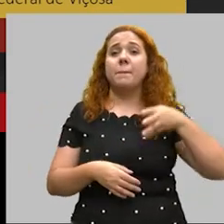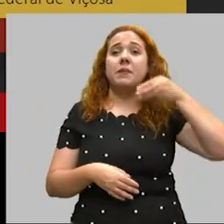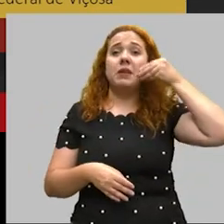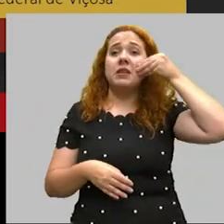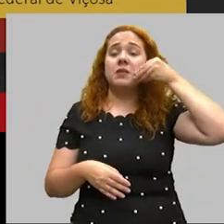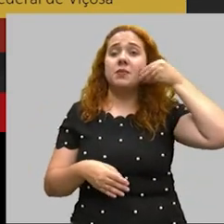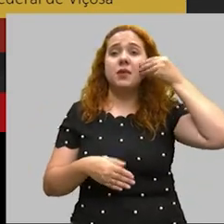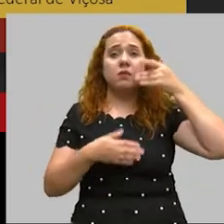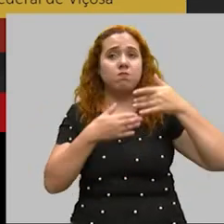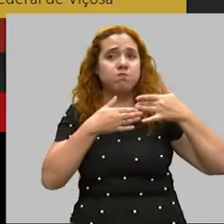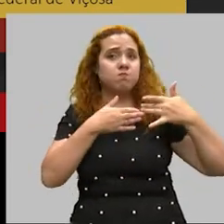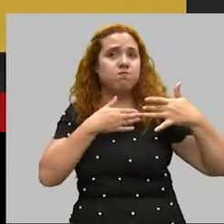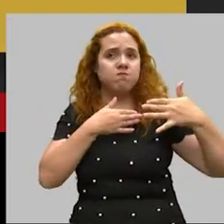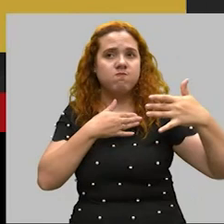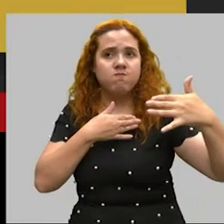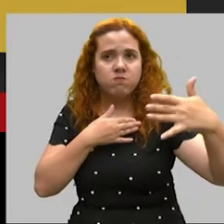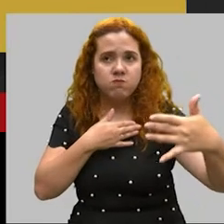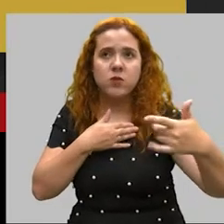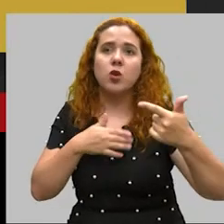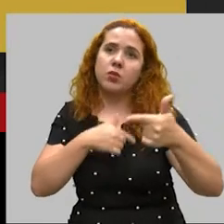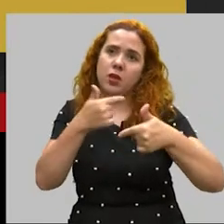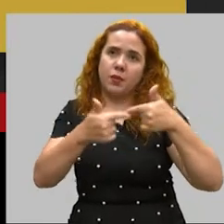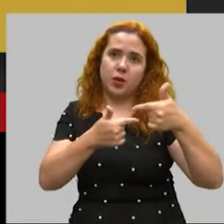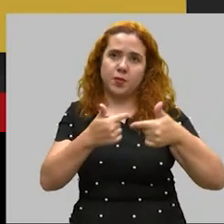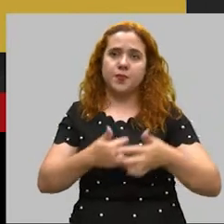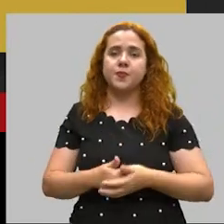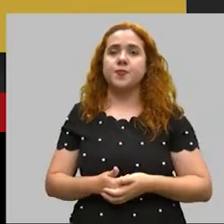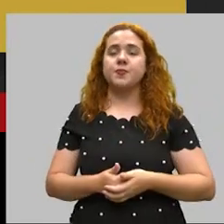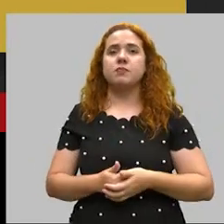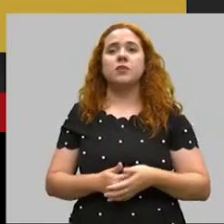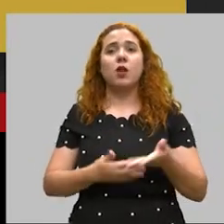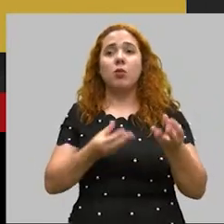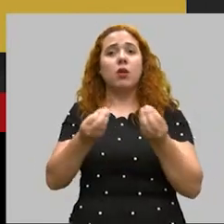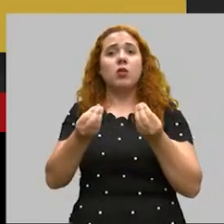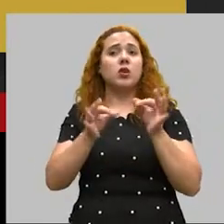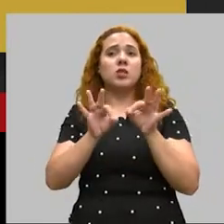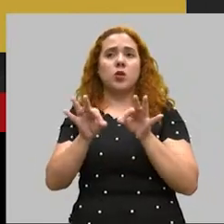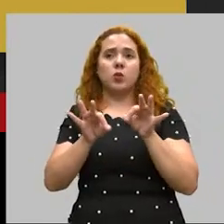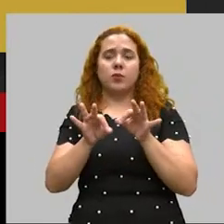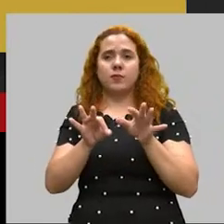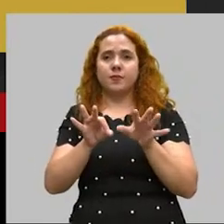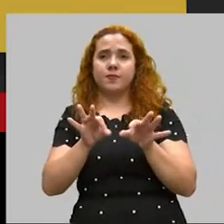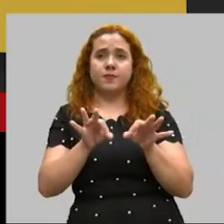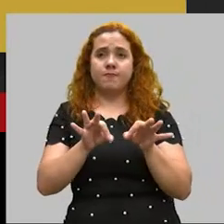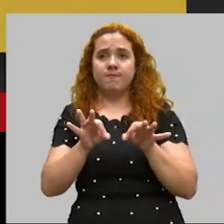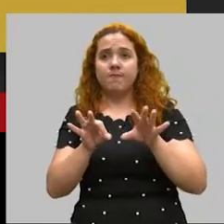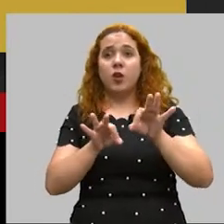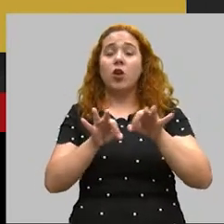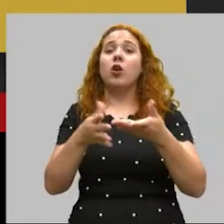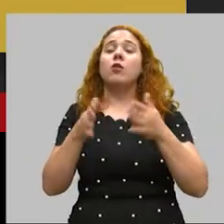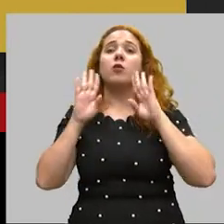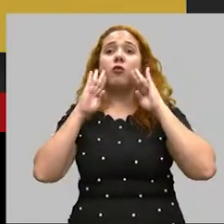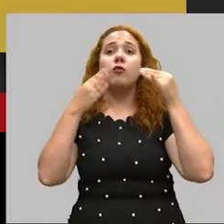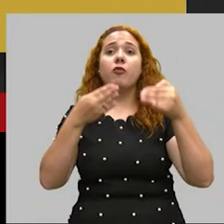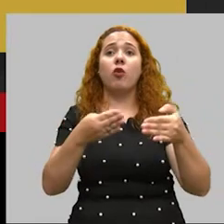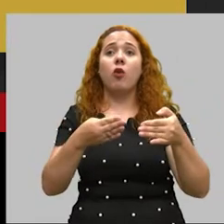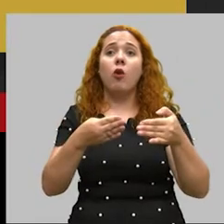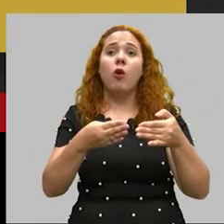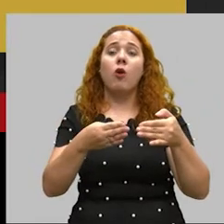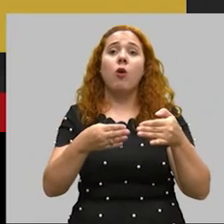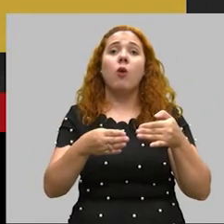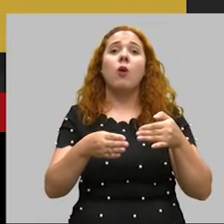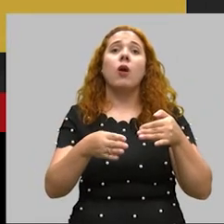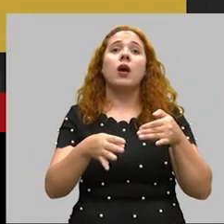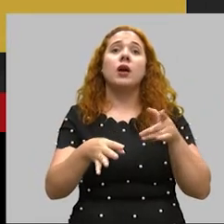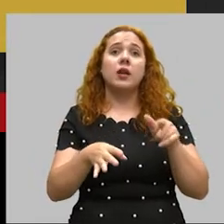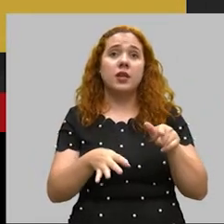desse desse local Então como que eu organizei a minha fala né focando nas licenciaturas primeiro assim falar um